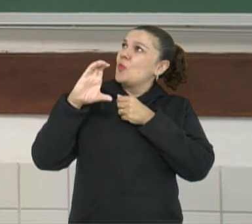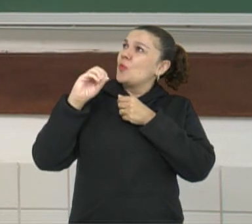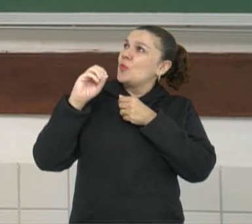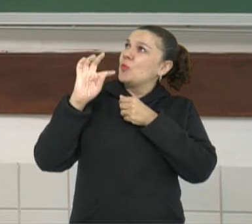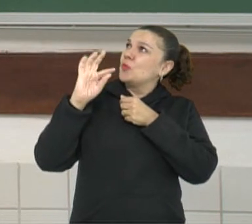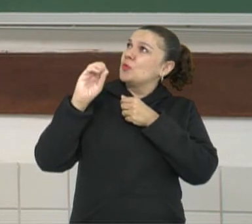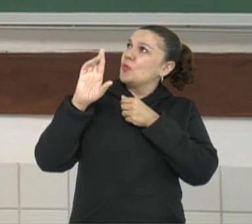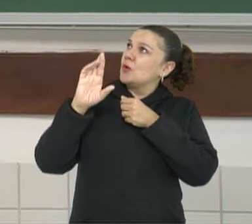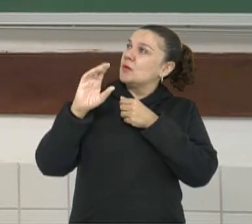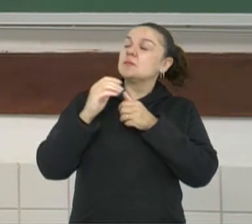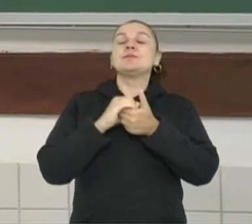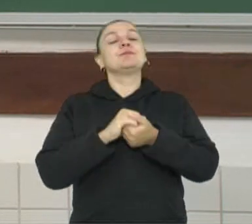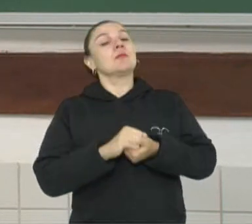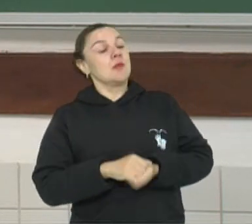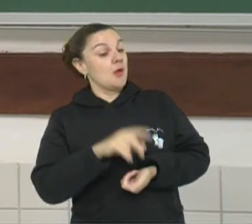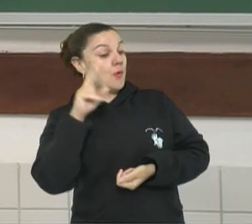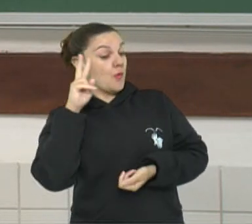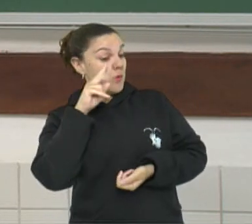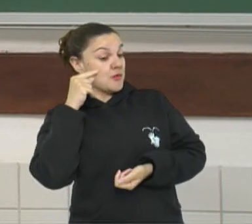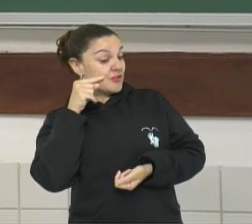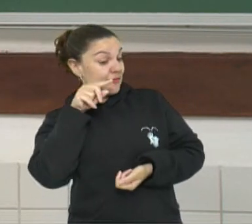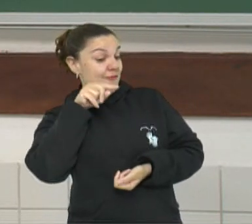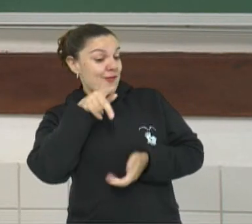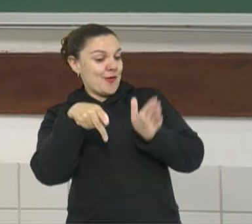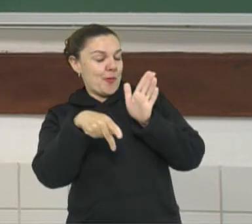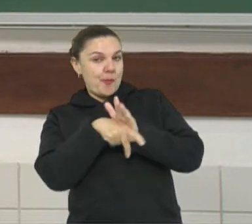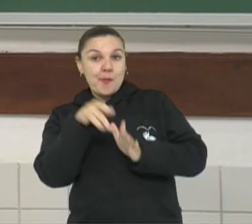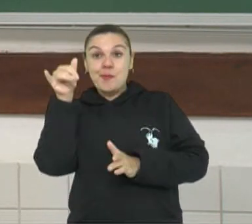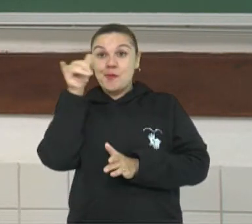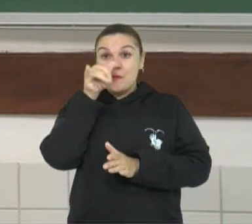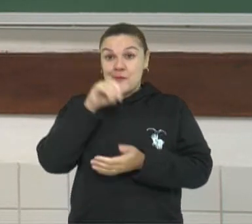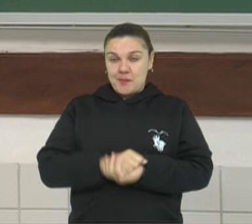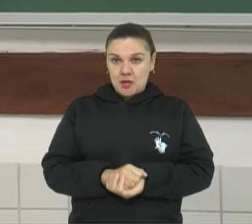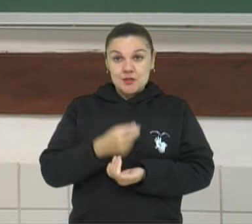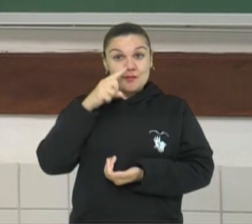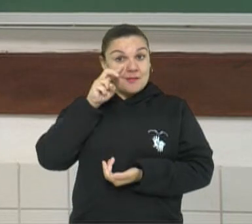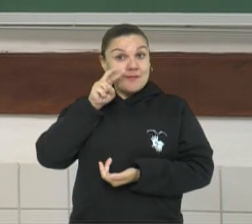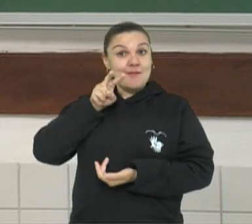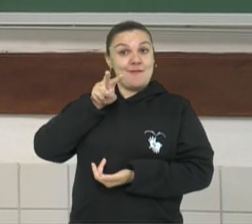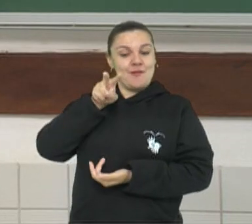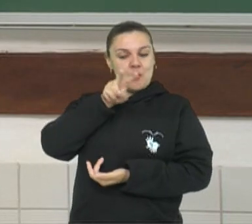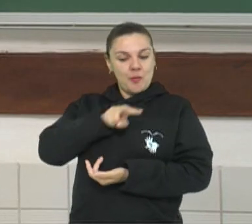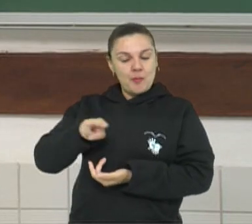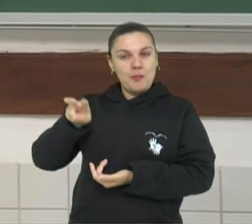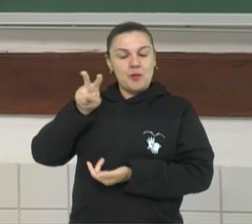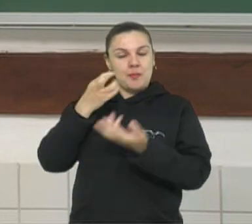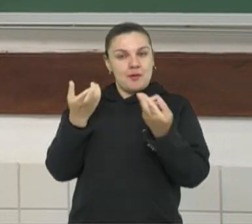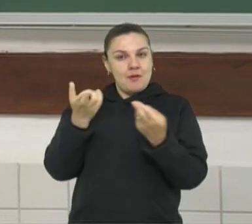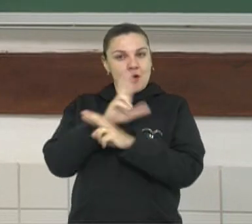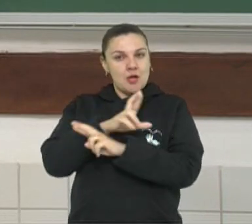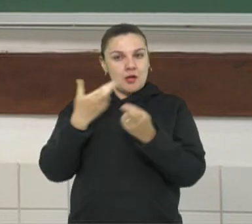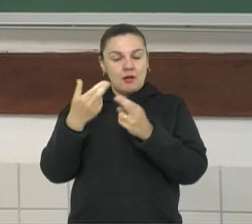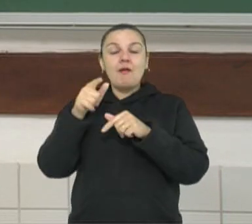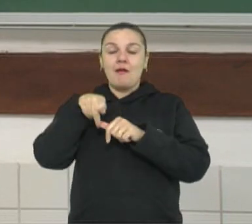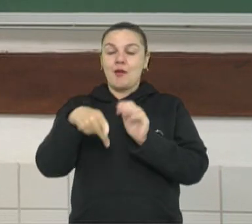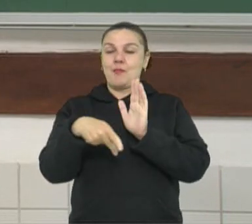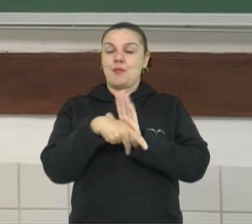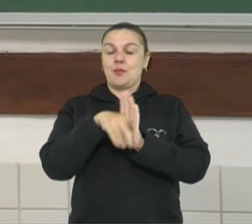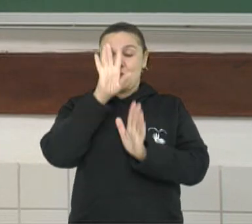nós estamos fazendo uma leitura de imagens, tá? Então estamos olhando a obra como uma relação